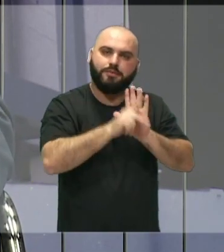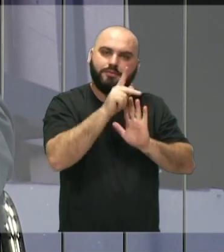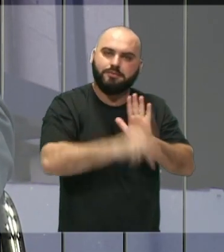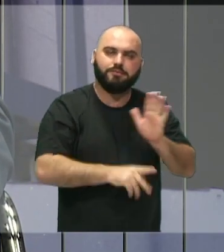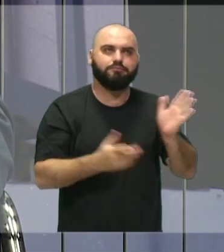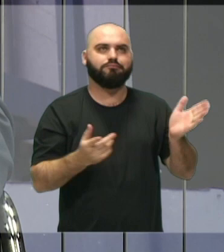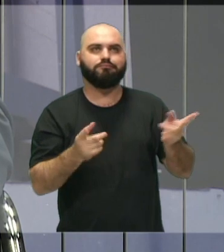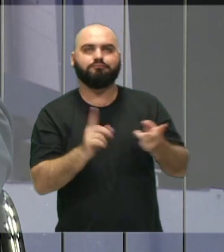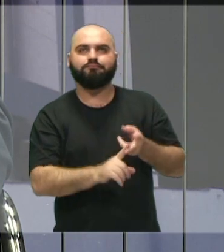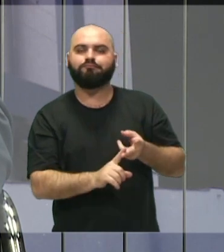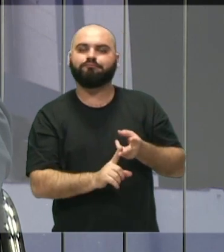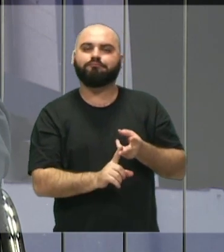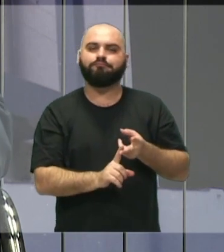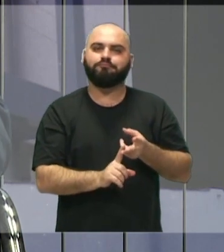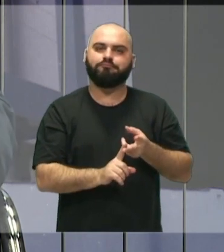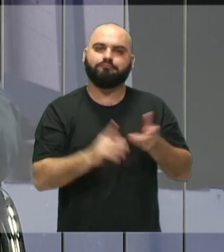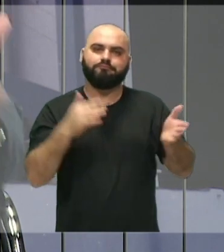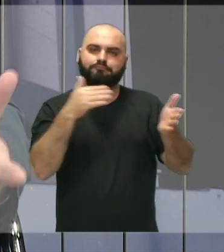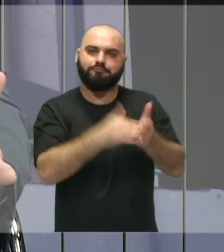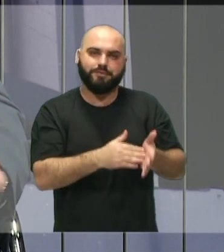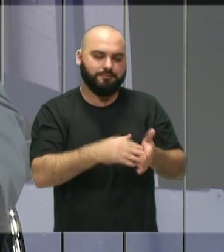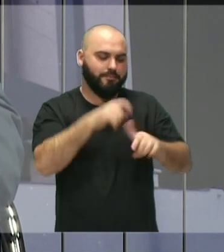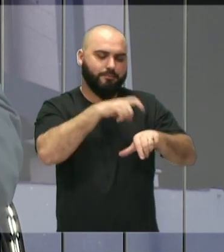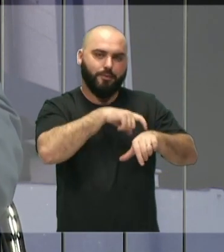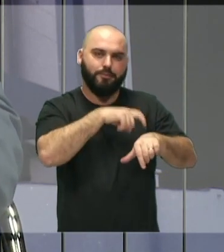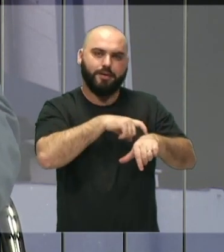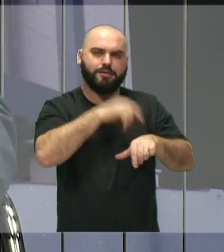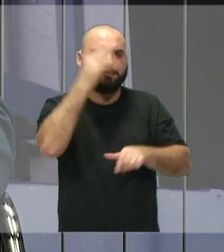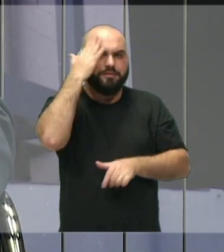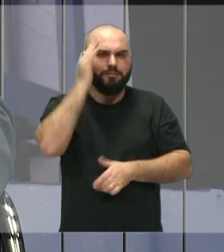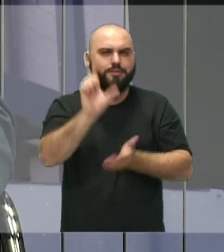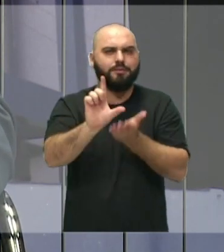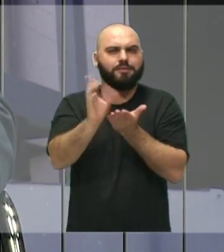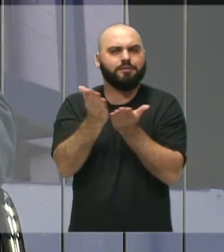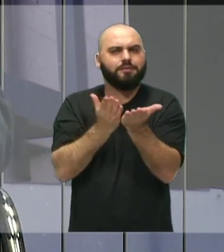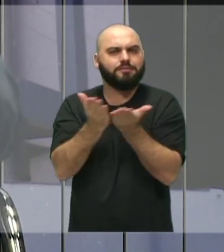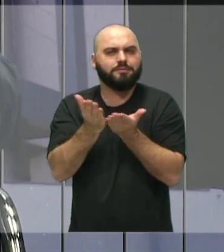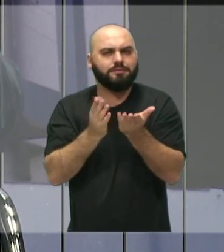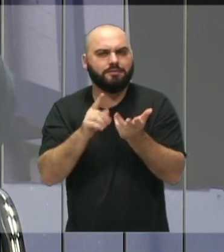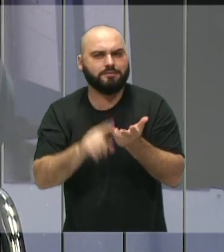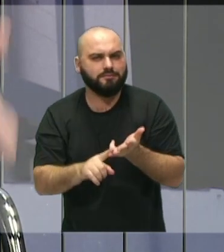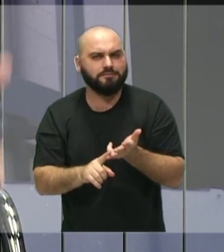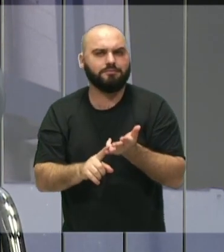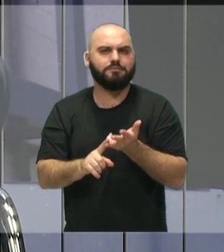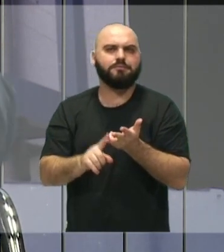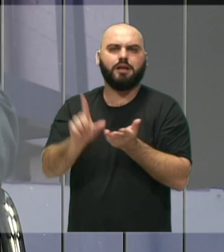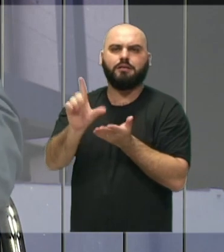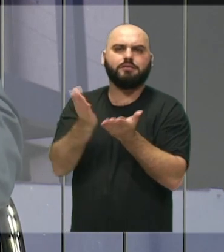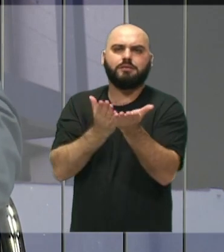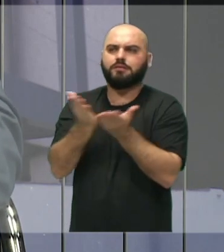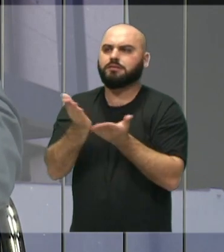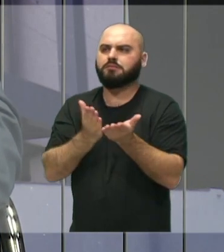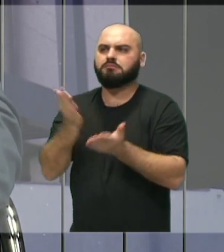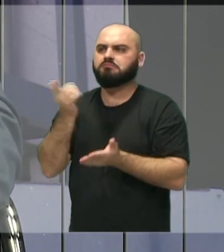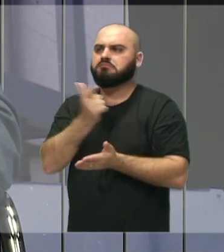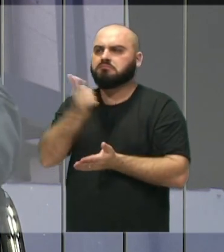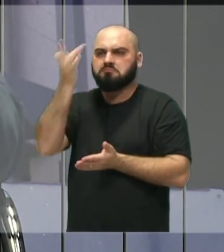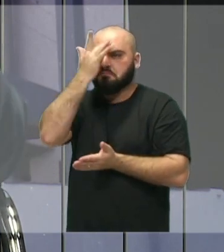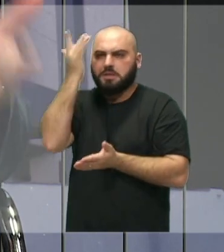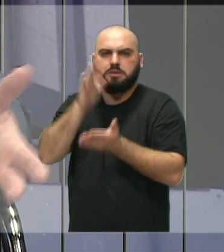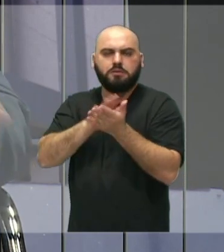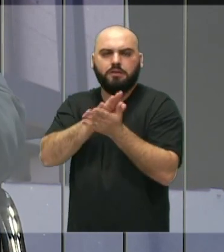também no tempo, no prazo de licitação, de licitações desertas que não dá para contratar,